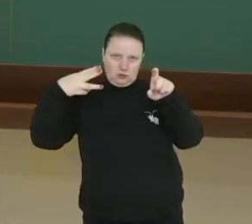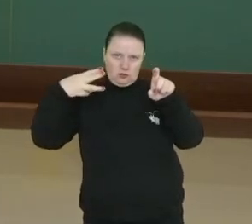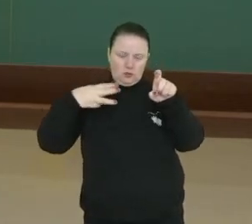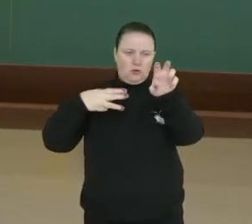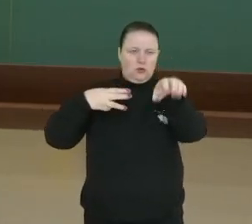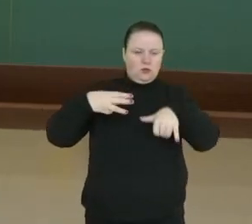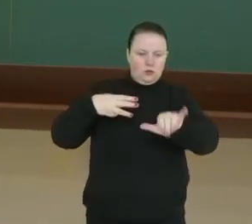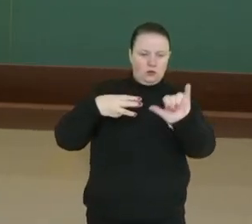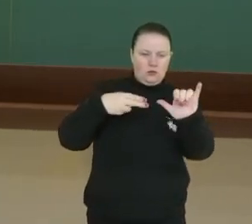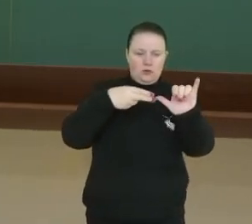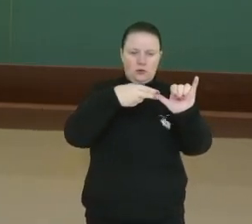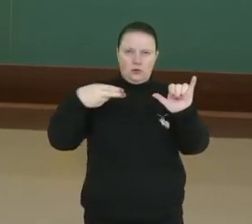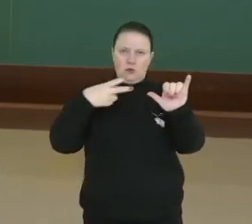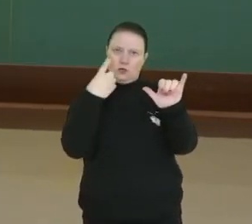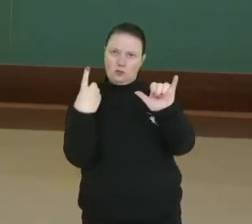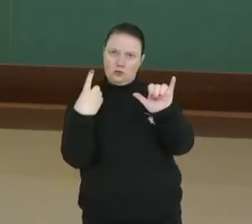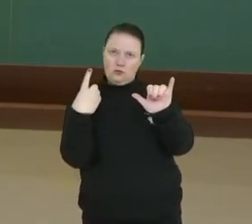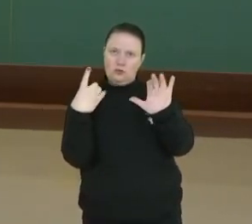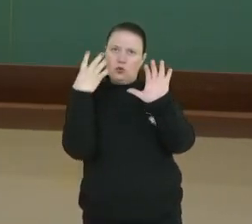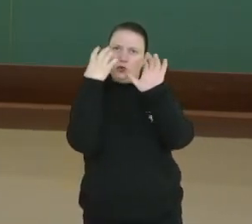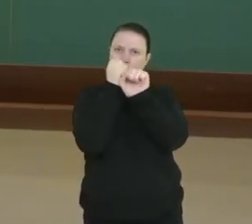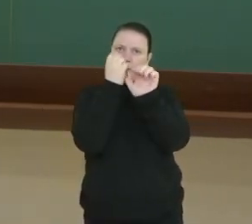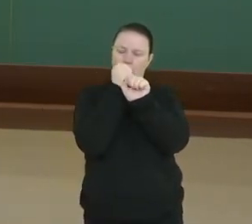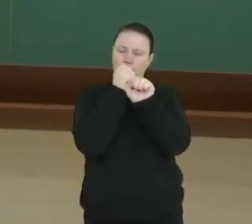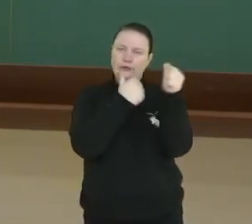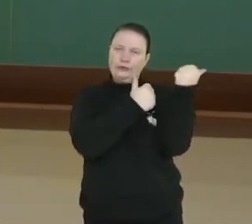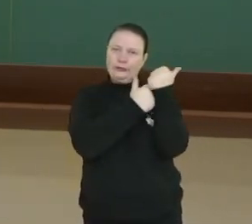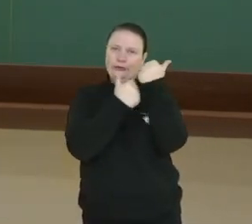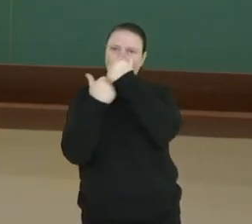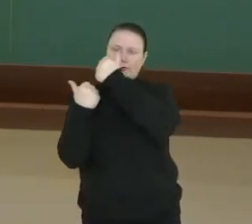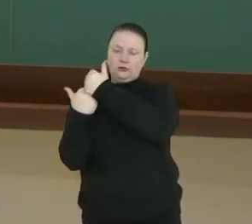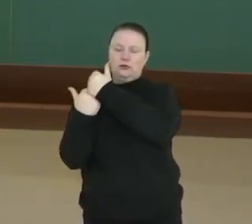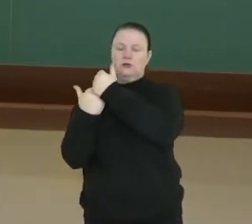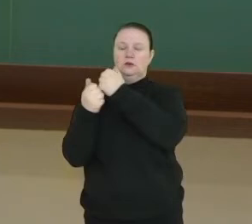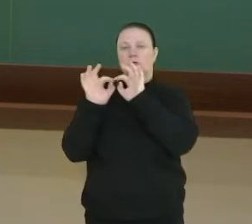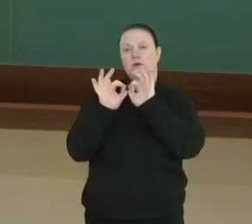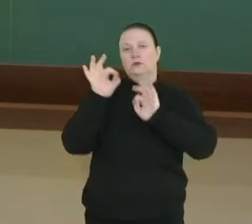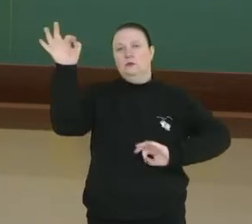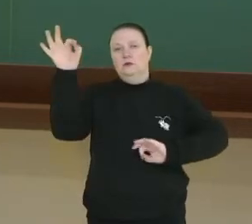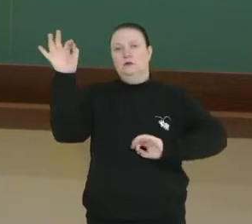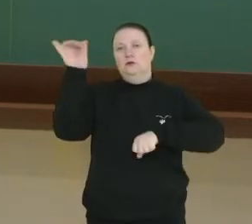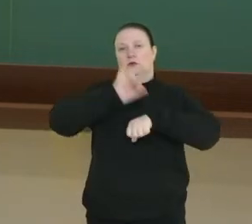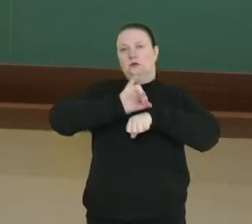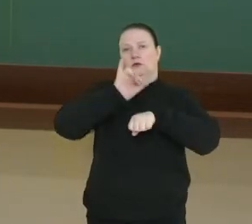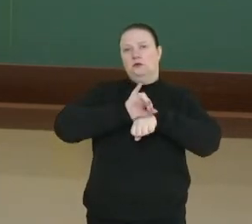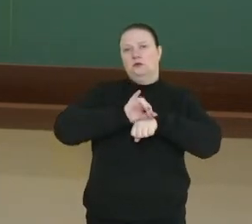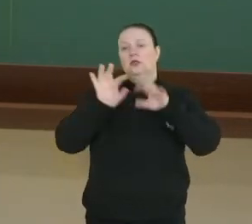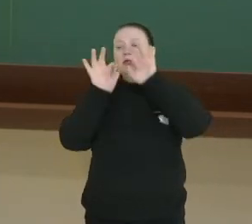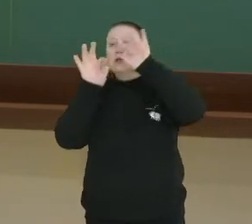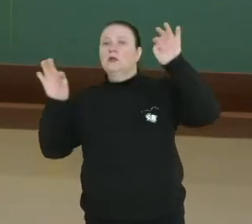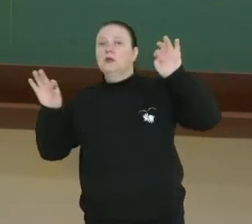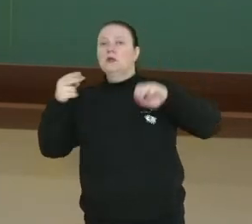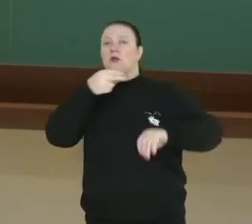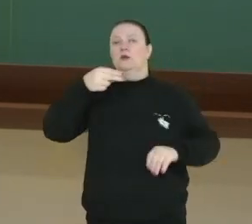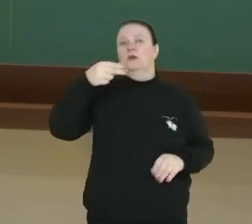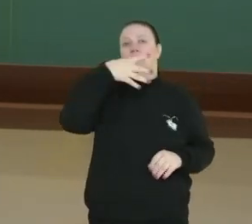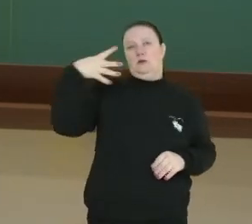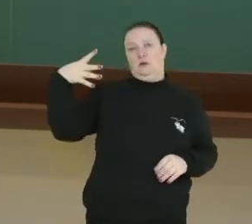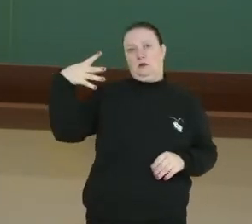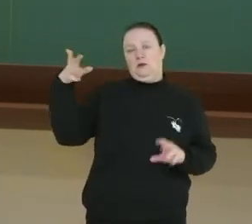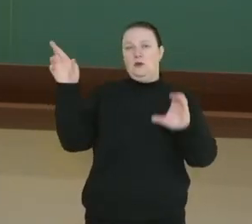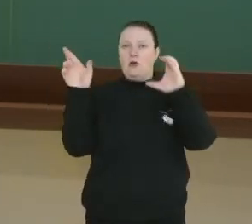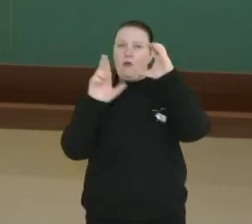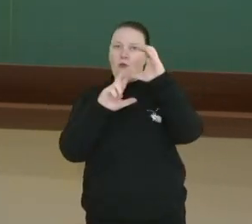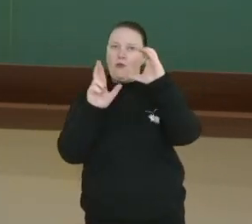nossas continhas, achamos que a distância do centro até essa reta deu 4. Como o nosso raio é 3,